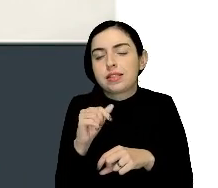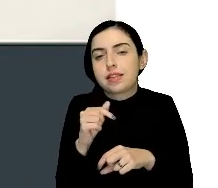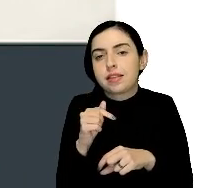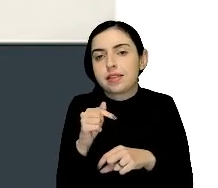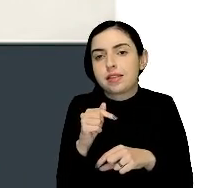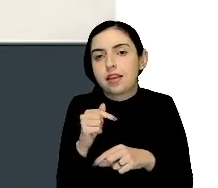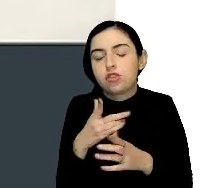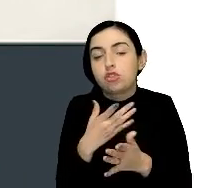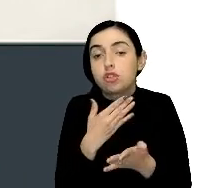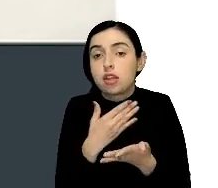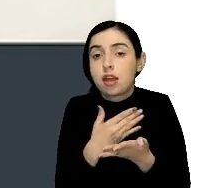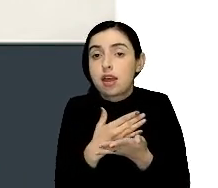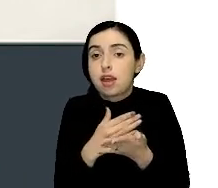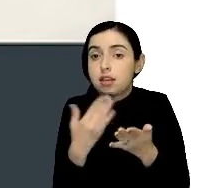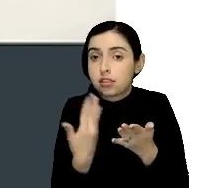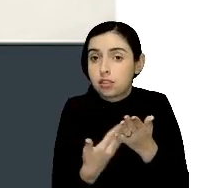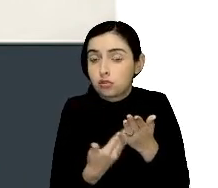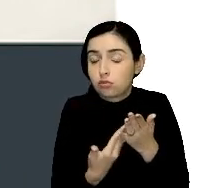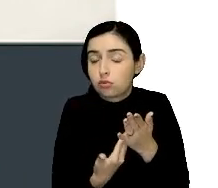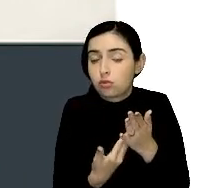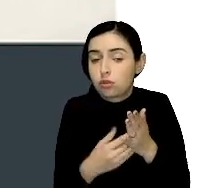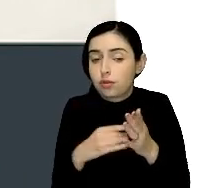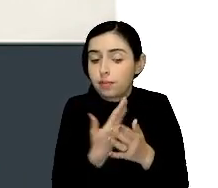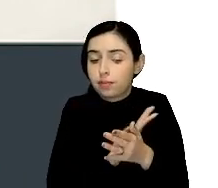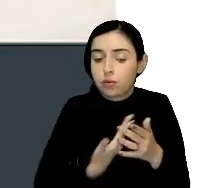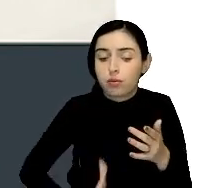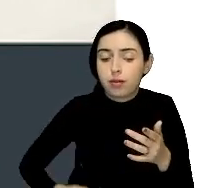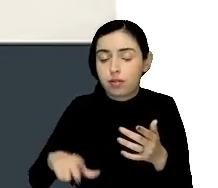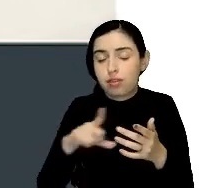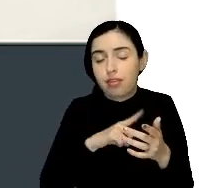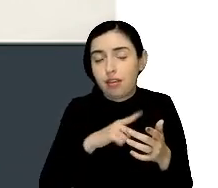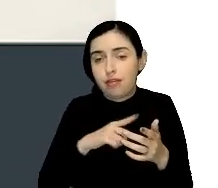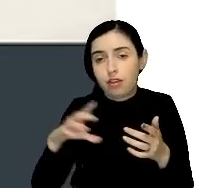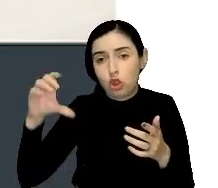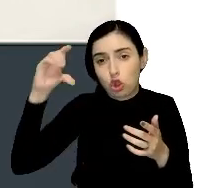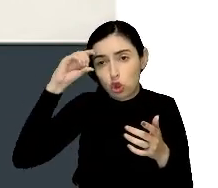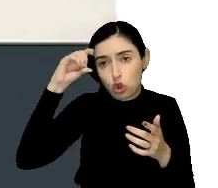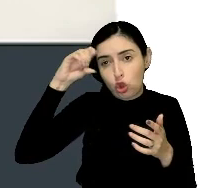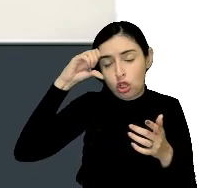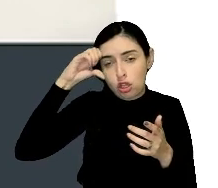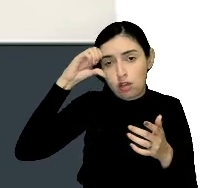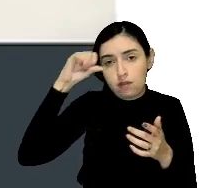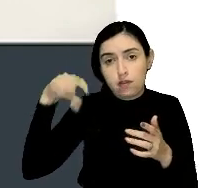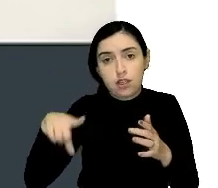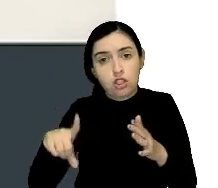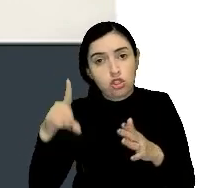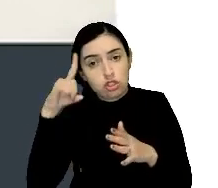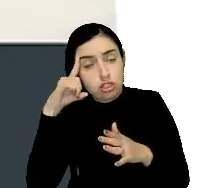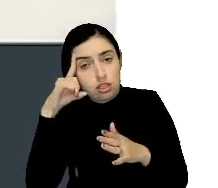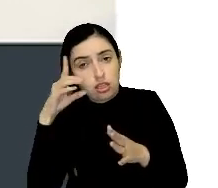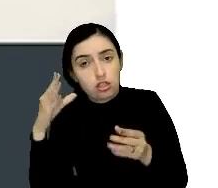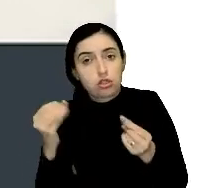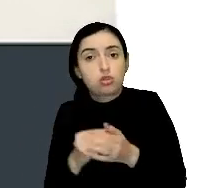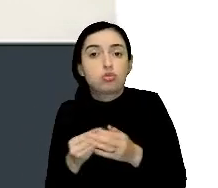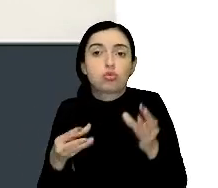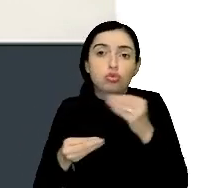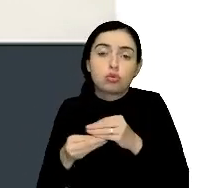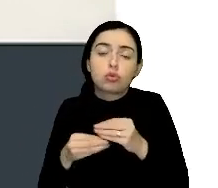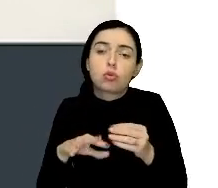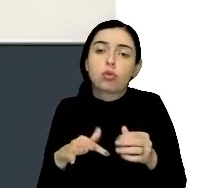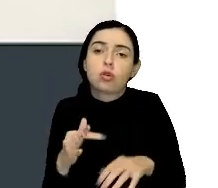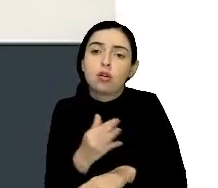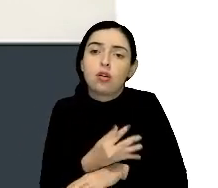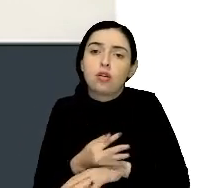pública teve a duração de 9 dias, com o feriado de finados no meio. E aí a